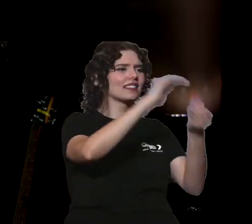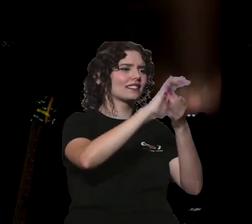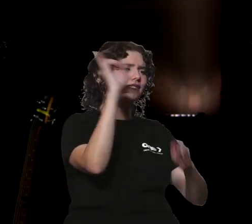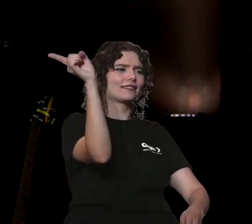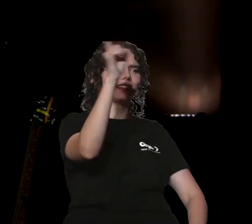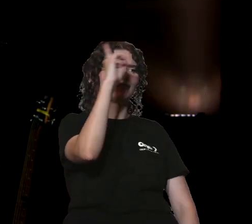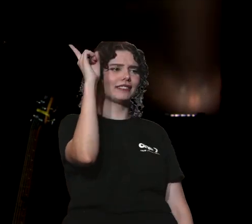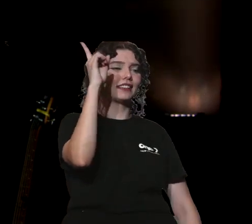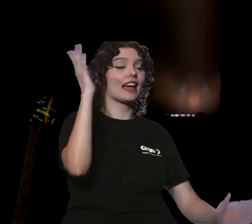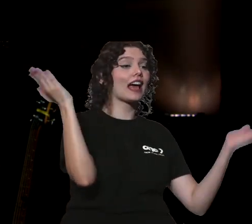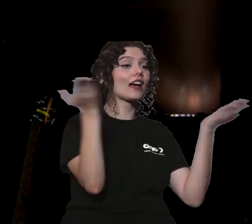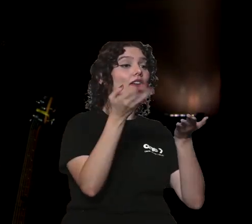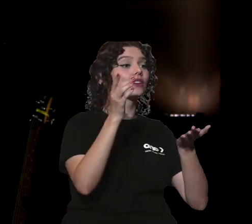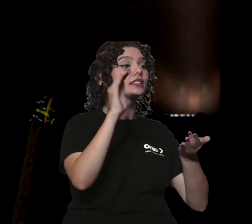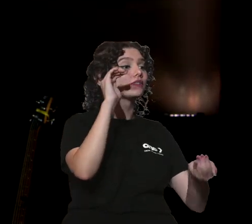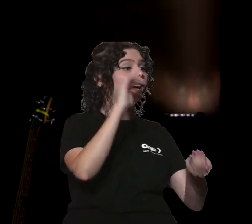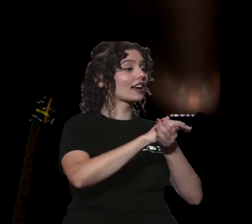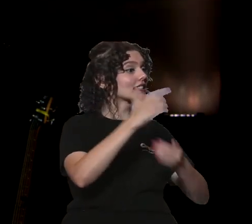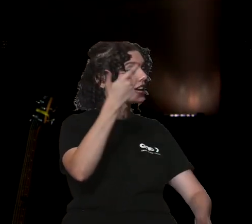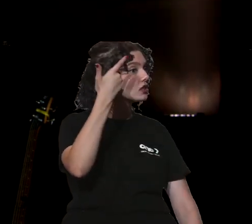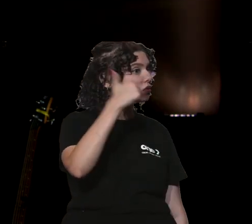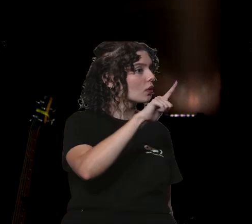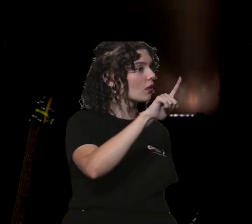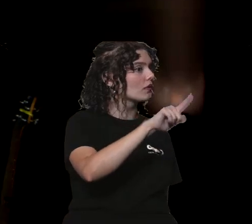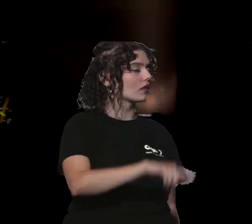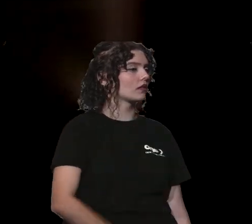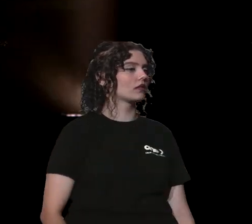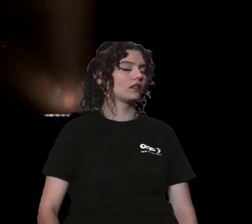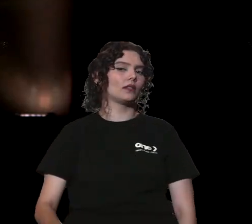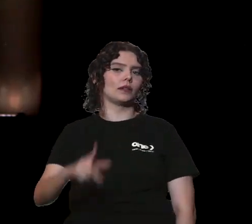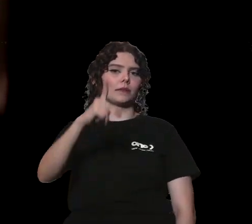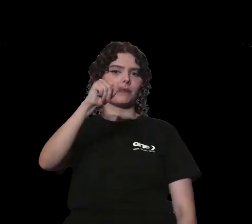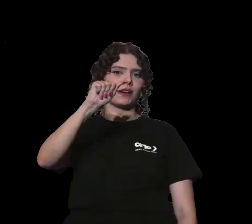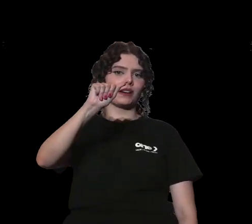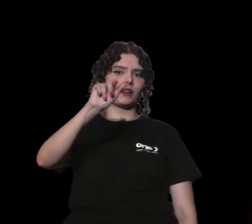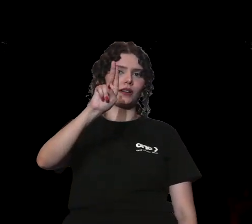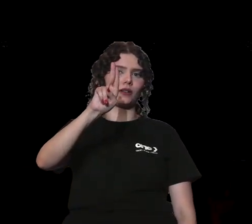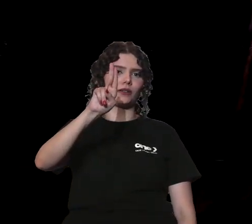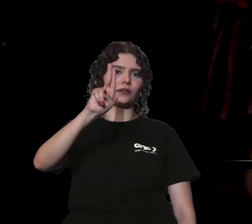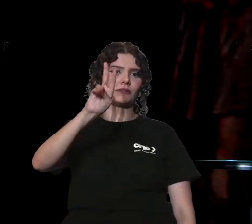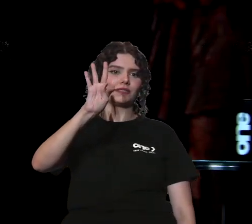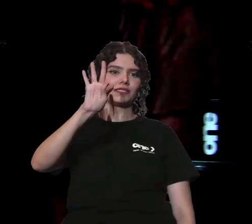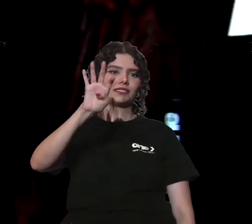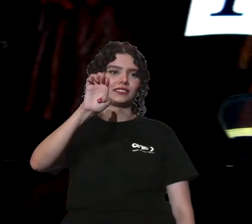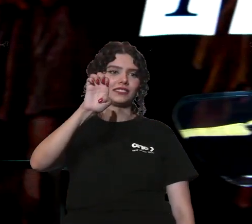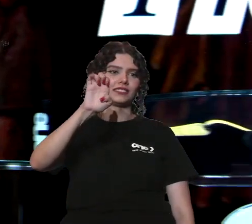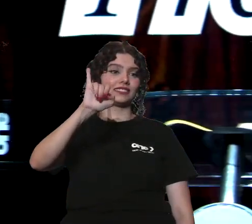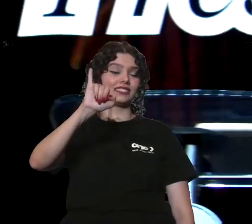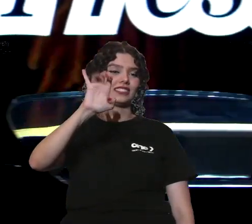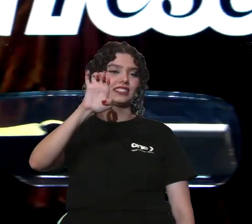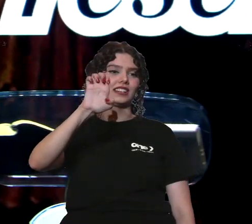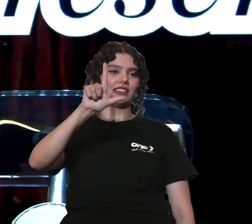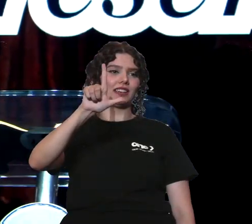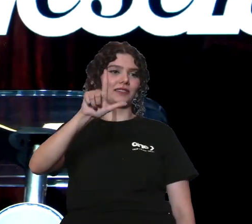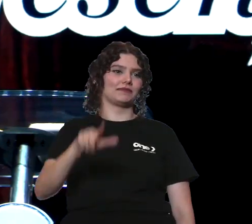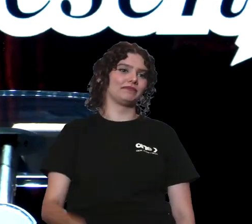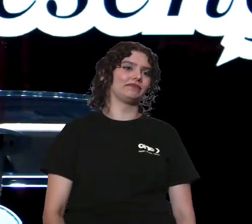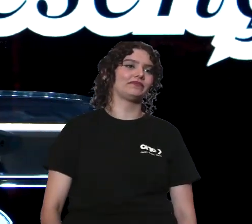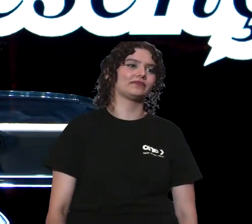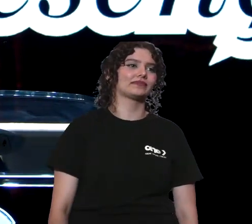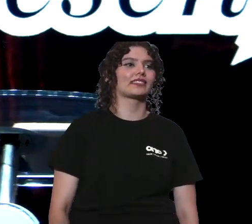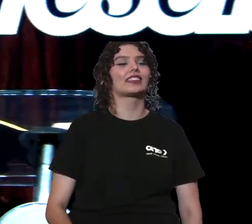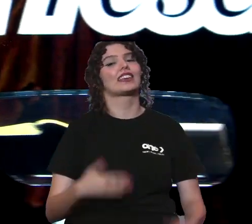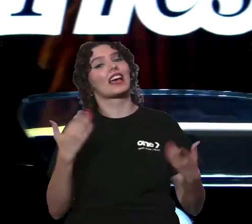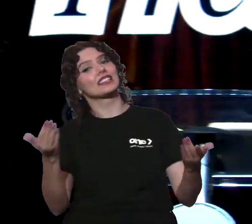não. Agora você vai casar com esse rapaz aqui, Paltiel. Nome bonito. E aí ela,